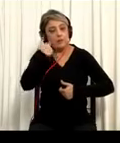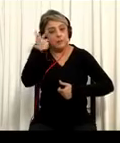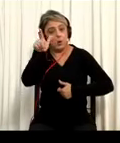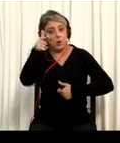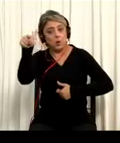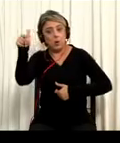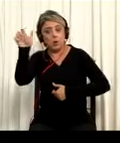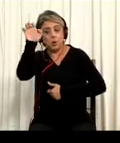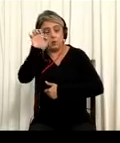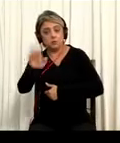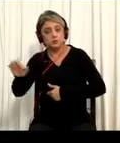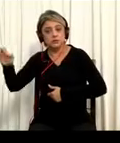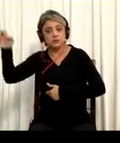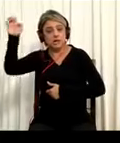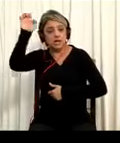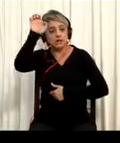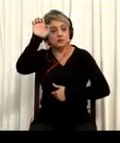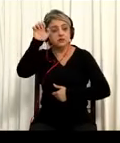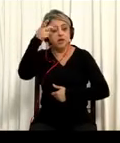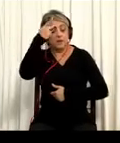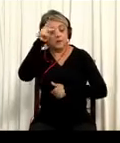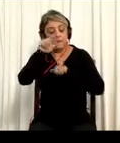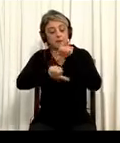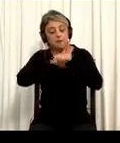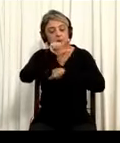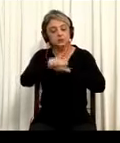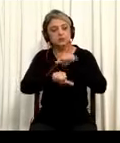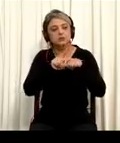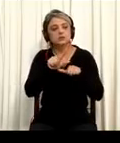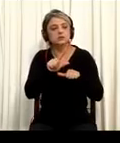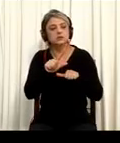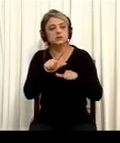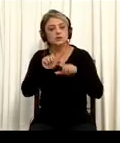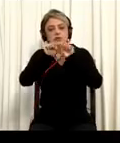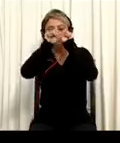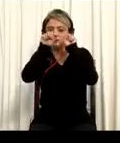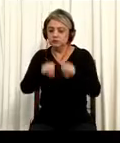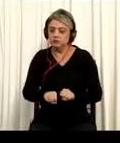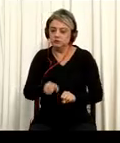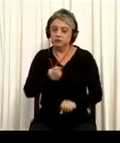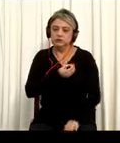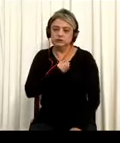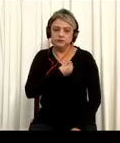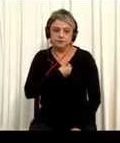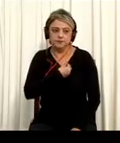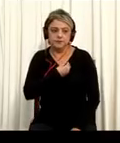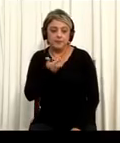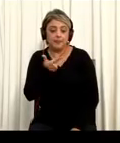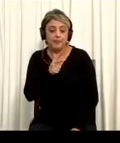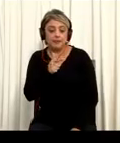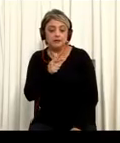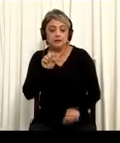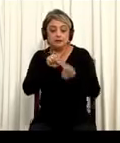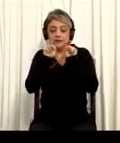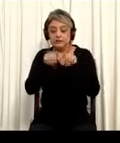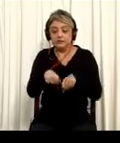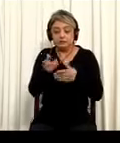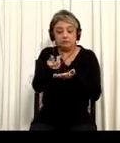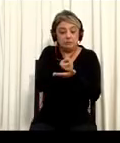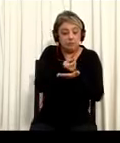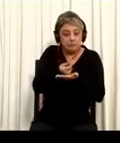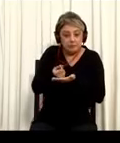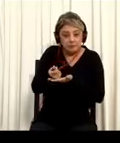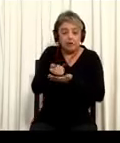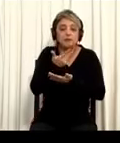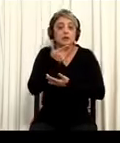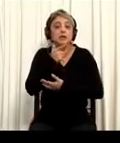em outros estados, para a mudança do sistema que a gente vive, né? Que não seja mais esse sistema exploratório, mas que a